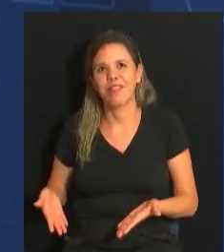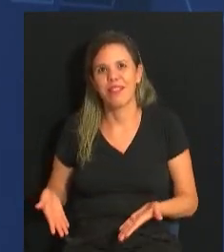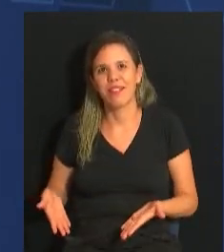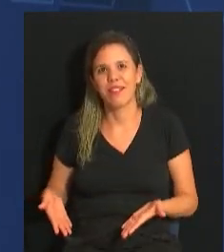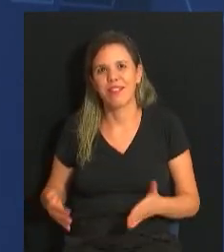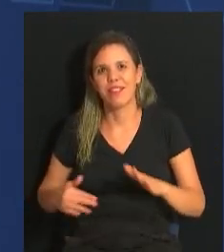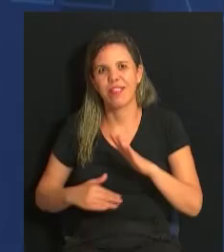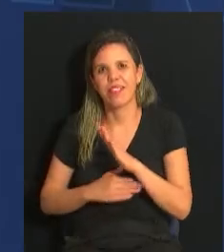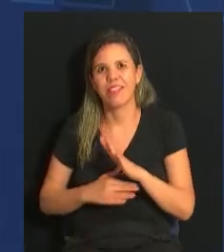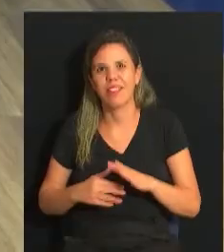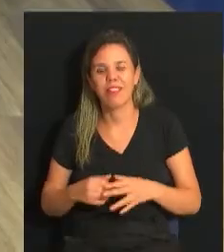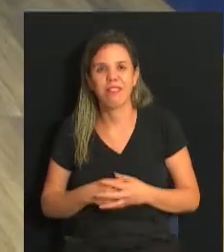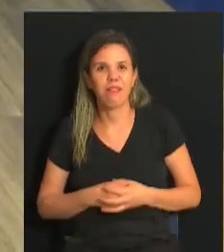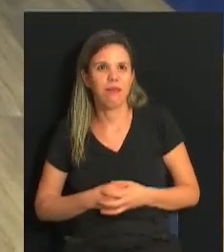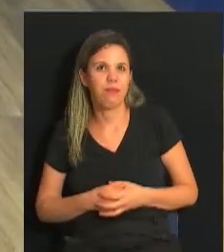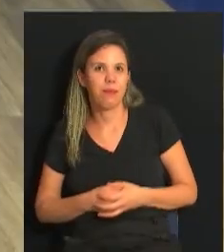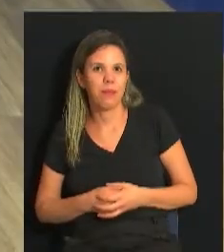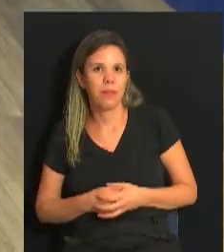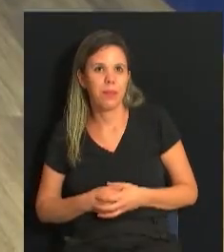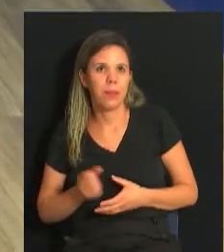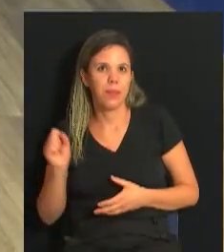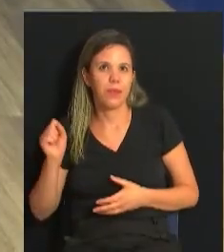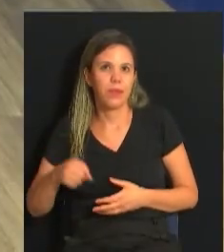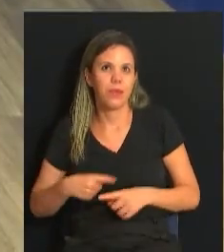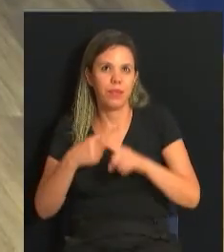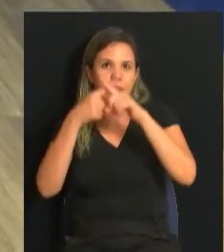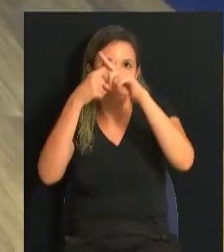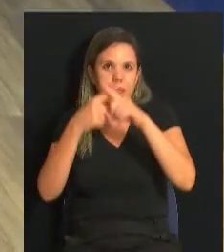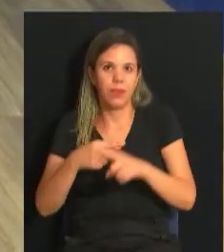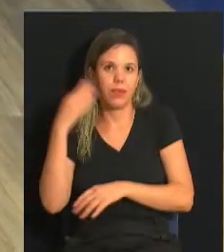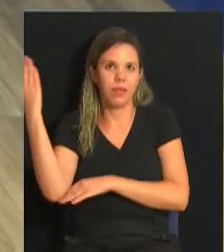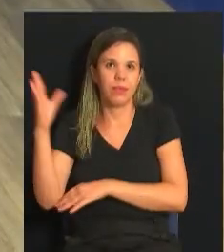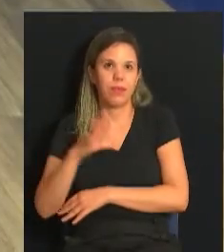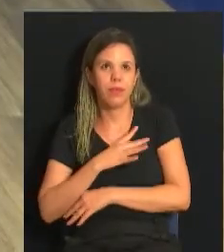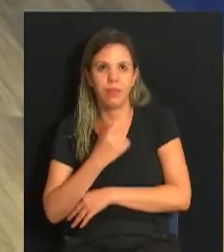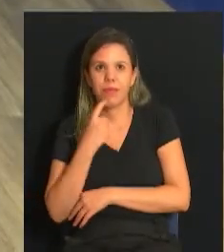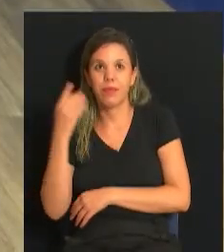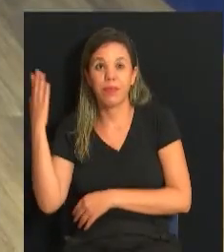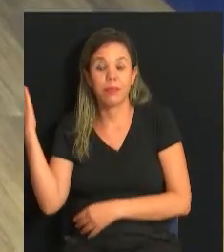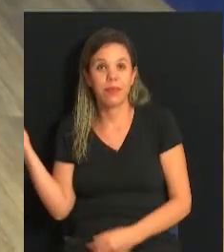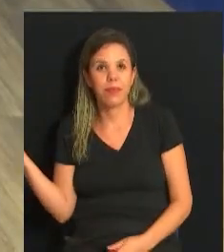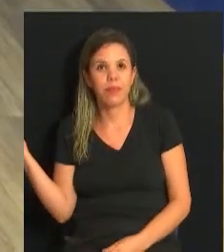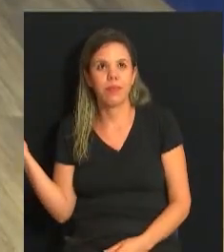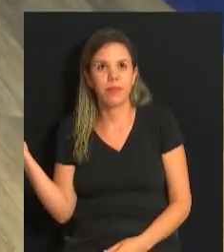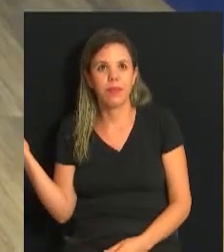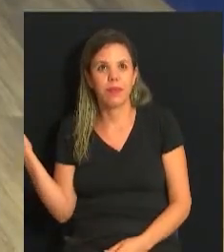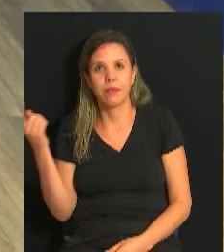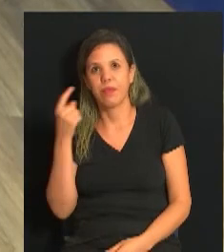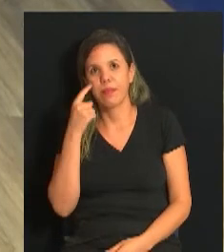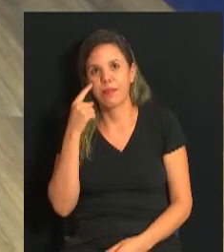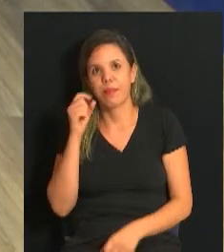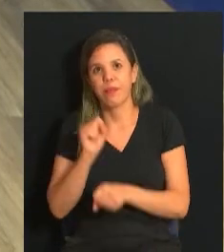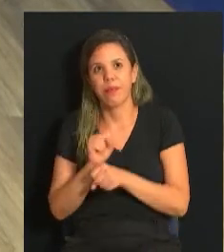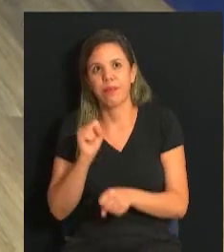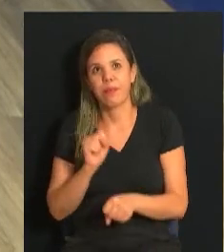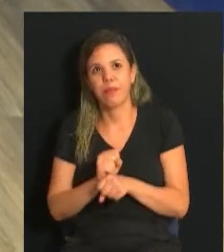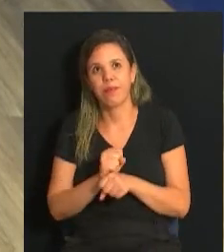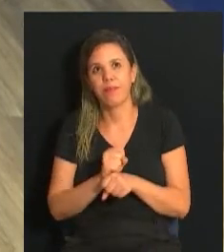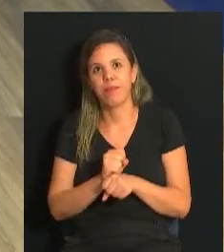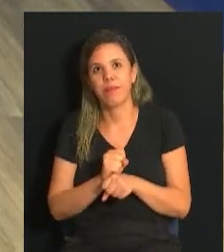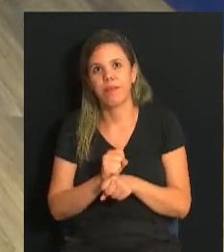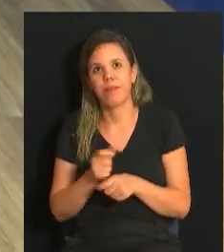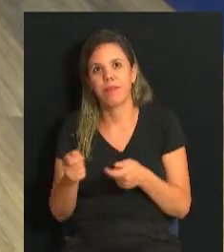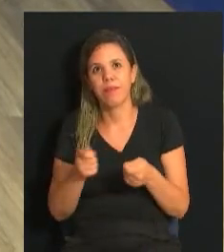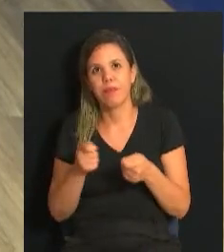Regional o câmara Notícia Agora sim previsão do tempo para a cidade aqui de campinas você que estava esperando aquele tempo